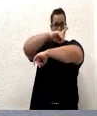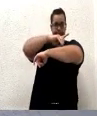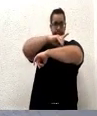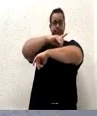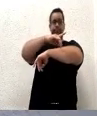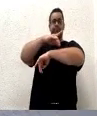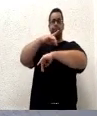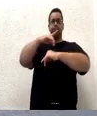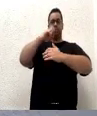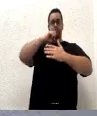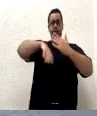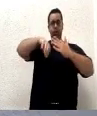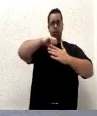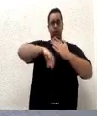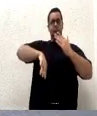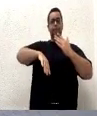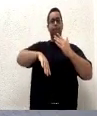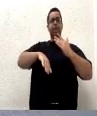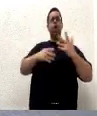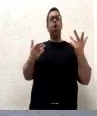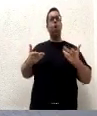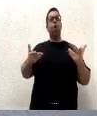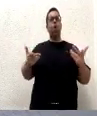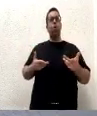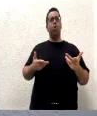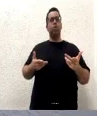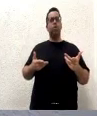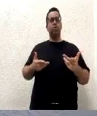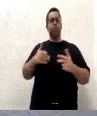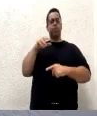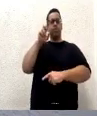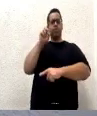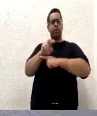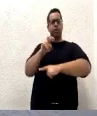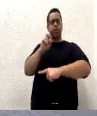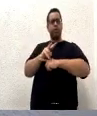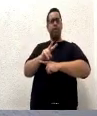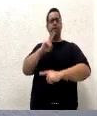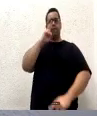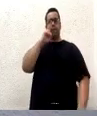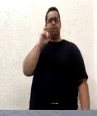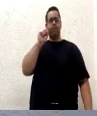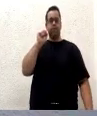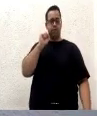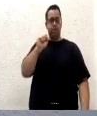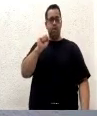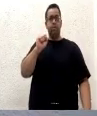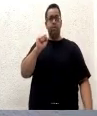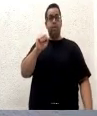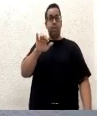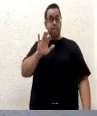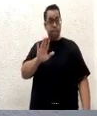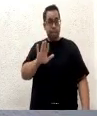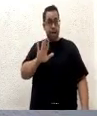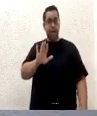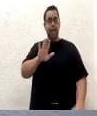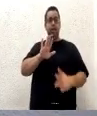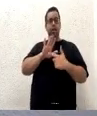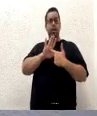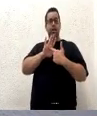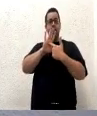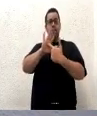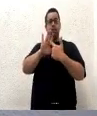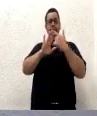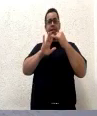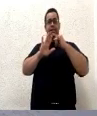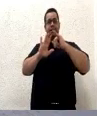nenhum vírus que é mais propenso para isso. Mas sim está mais ligado se eu já tive o primeiro ou se eu tenho uma imunidade mais baixa. E é isso mesmo,